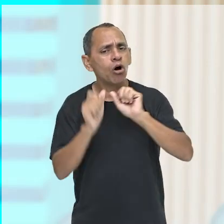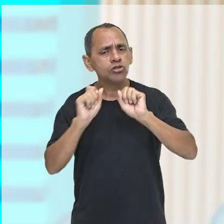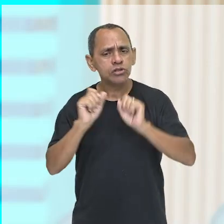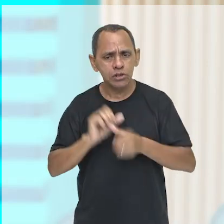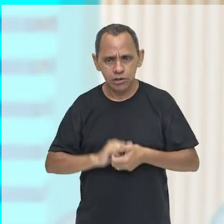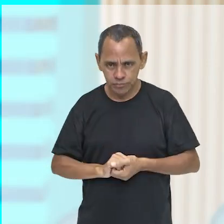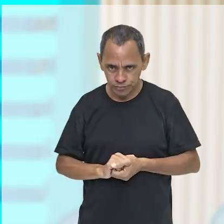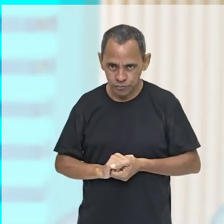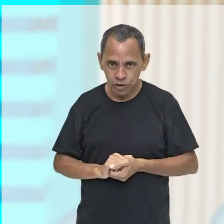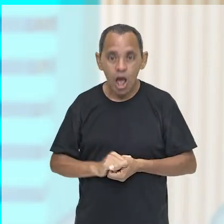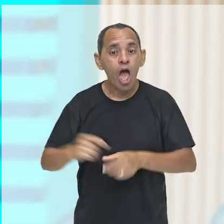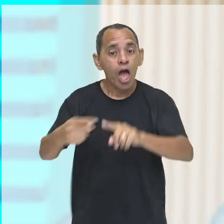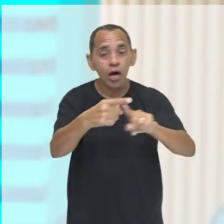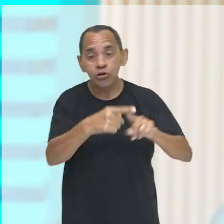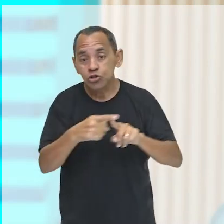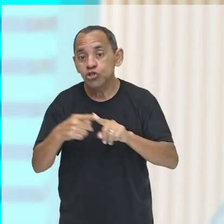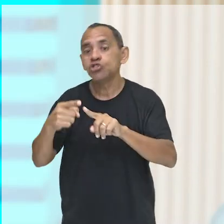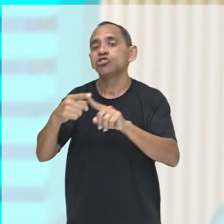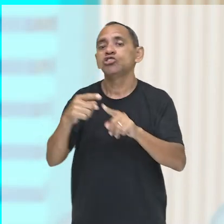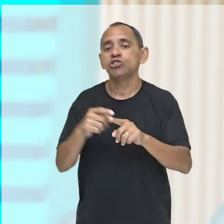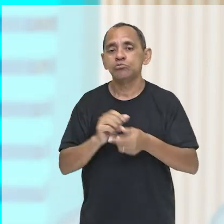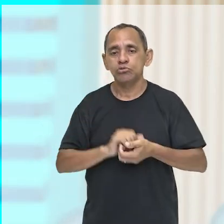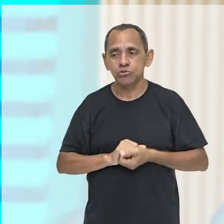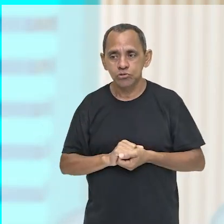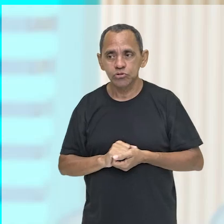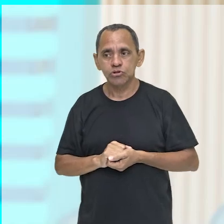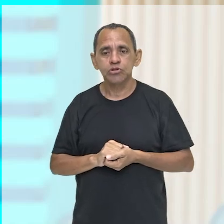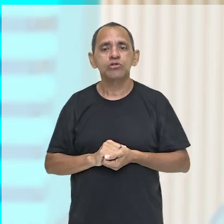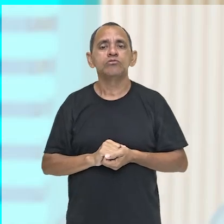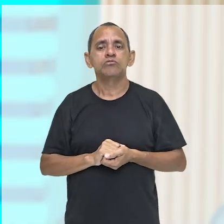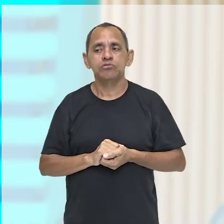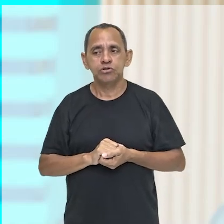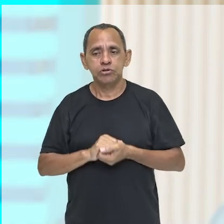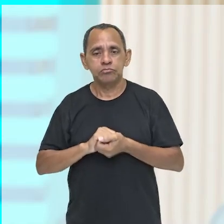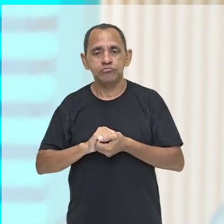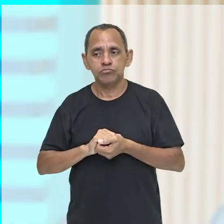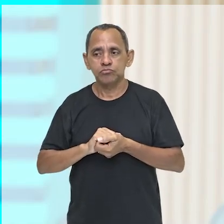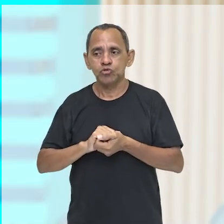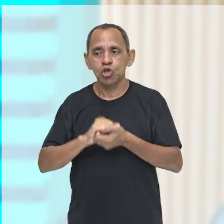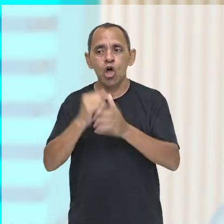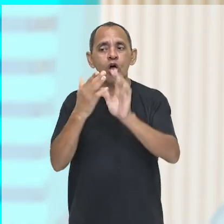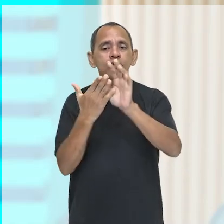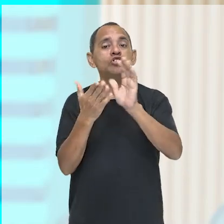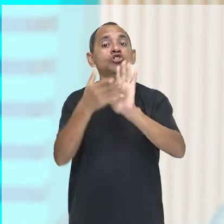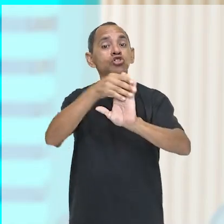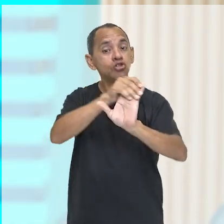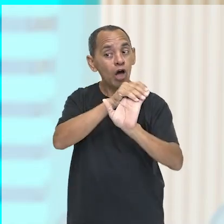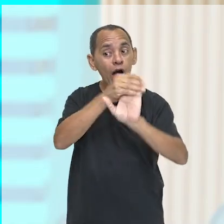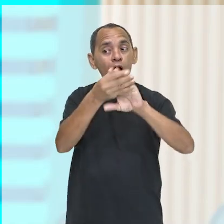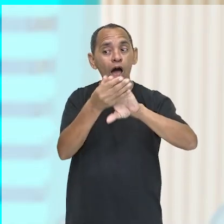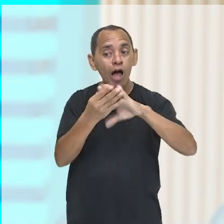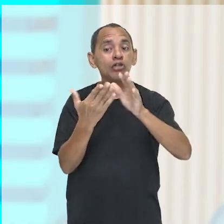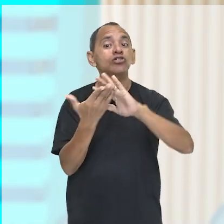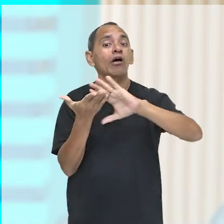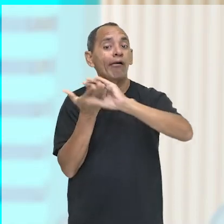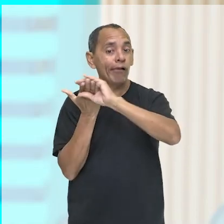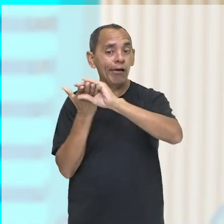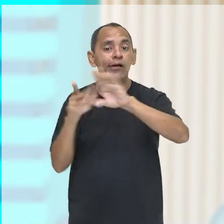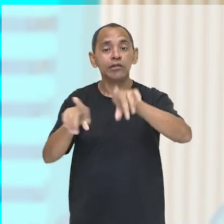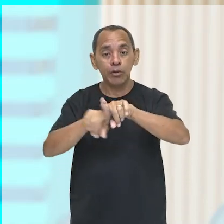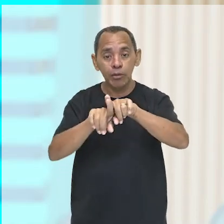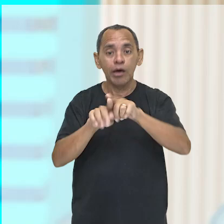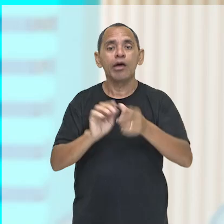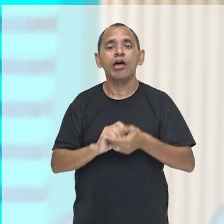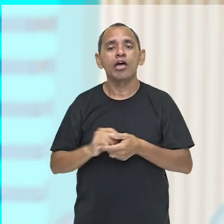uma forma, uma versão da ginástica, né? Ela faz parte dentro da categoria das ginásticas, porque